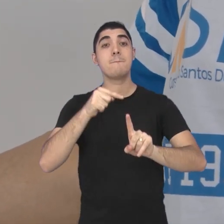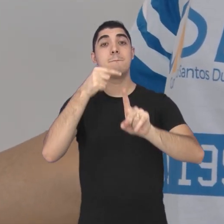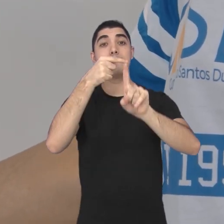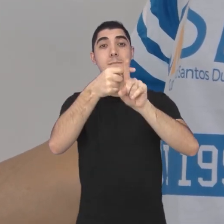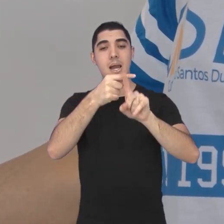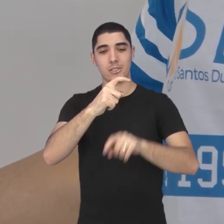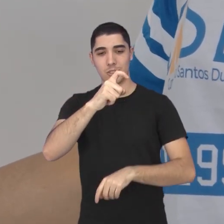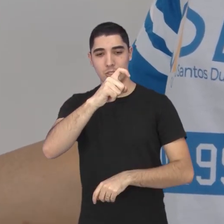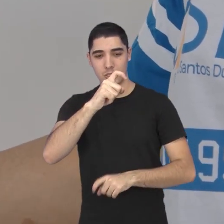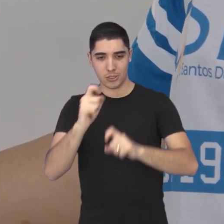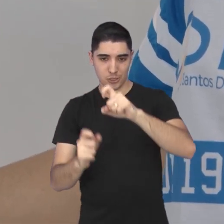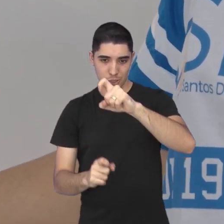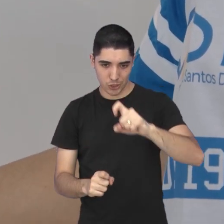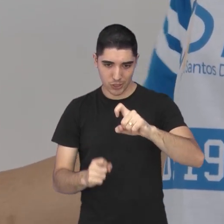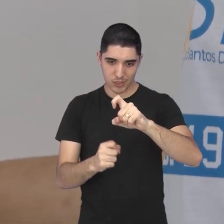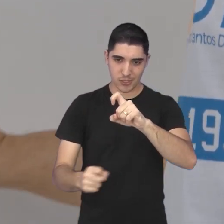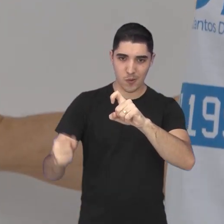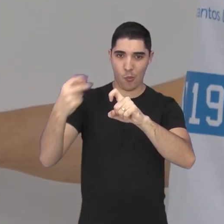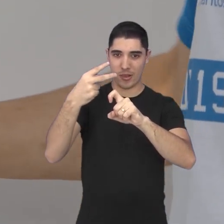mais x quadrado